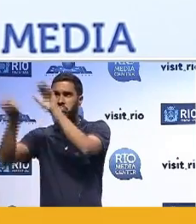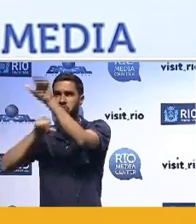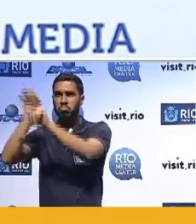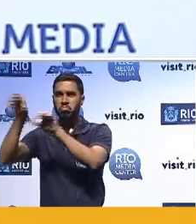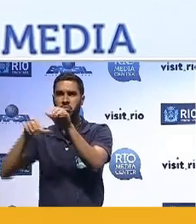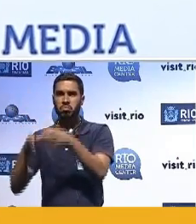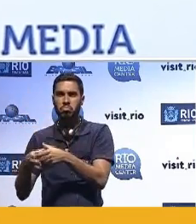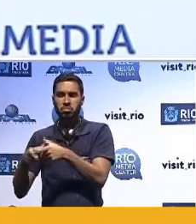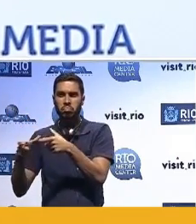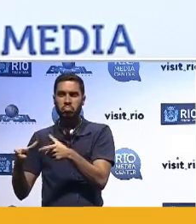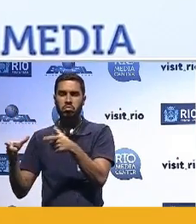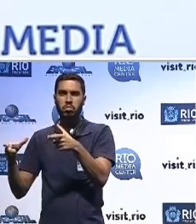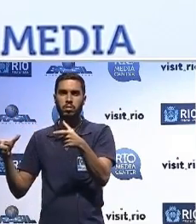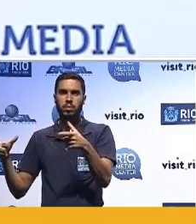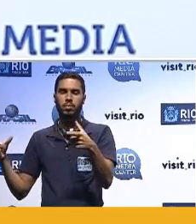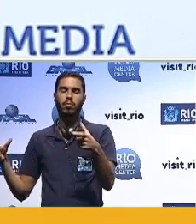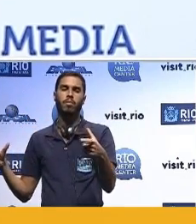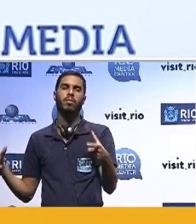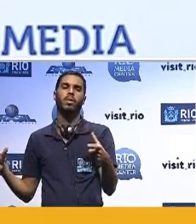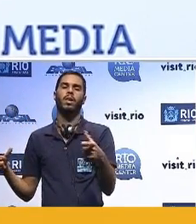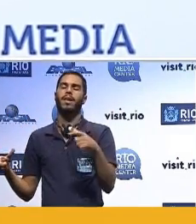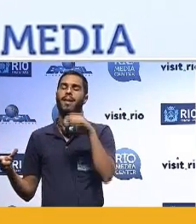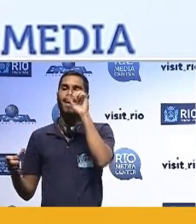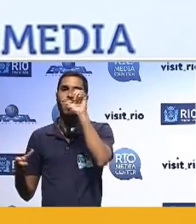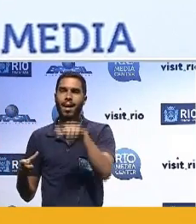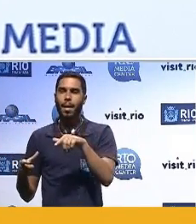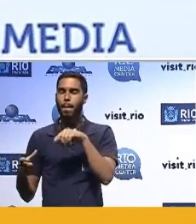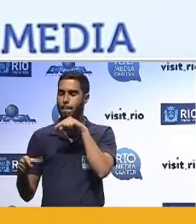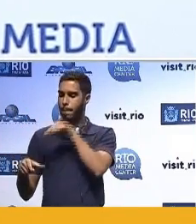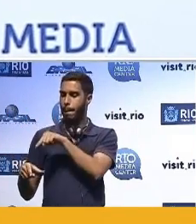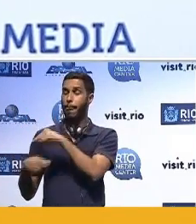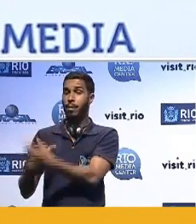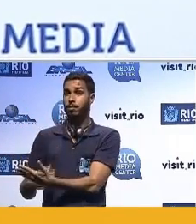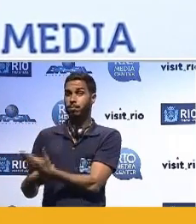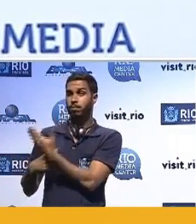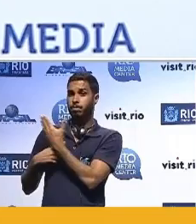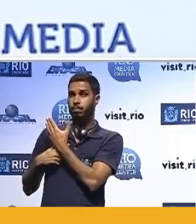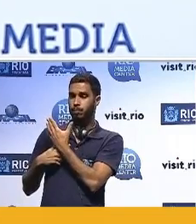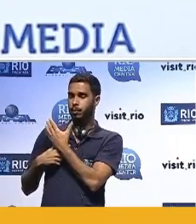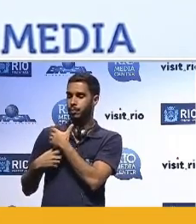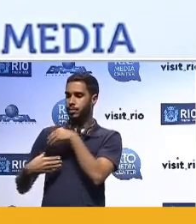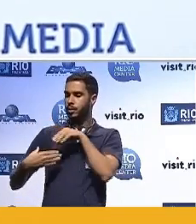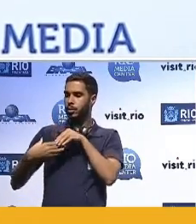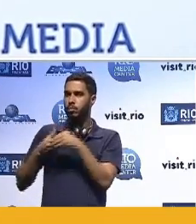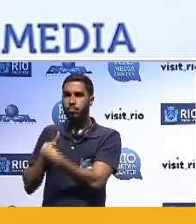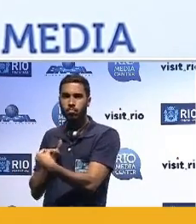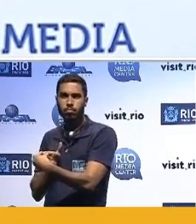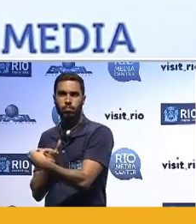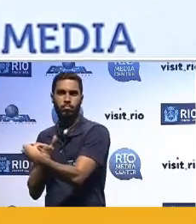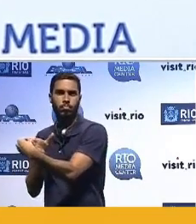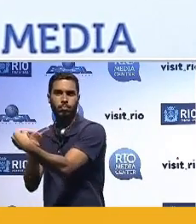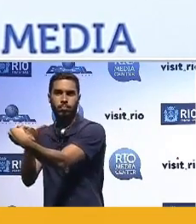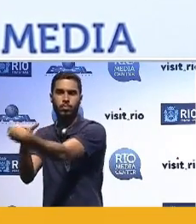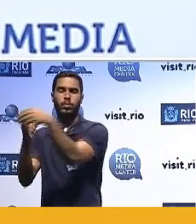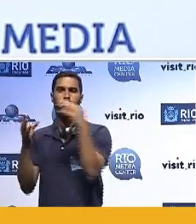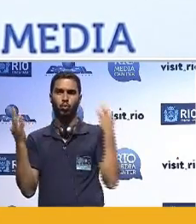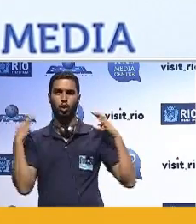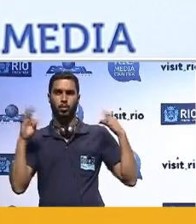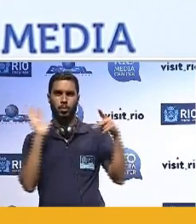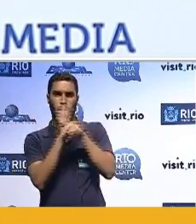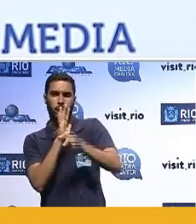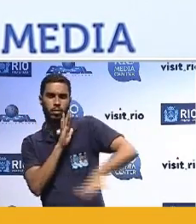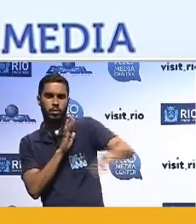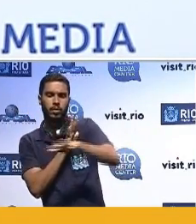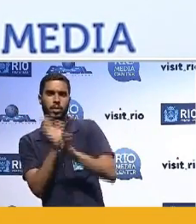colaborativa que a gente denomina o nosso guia de turismo acessível. E ela já está hoje disponível